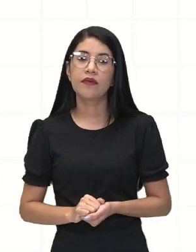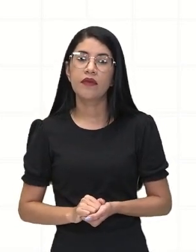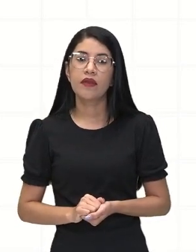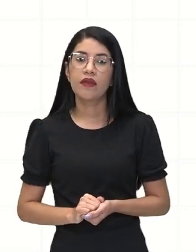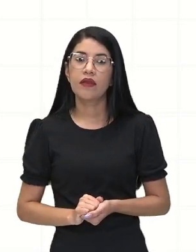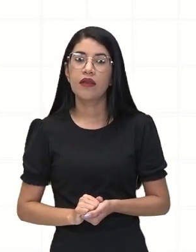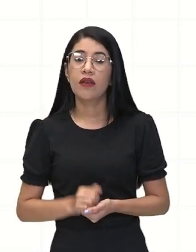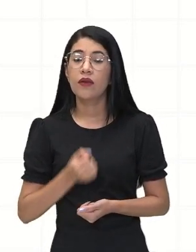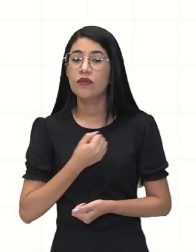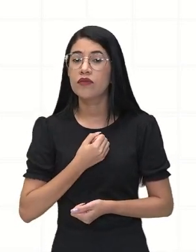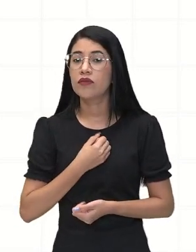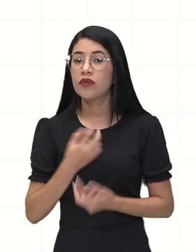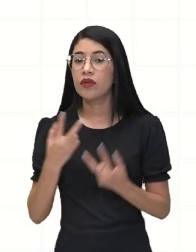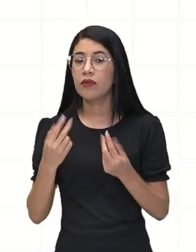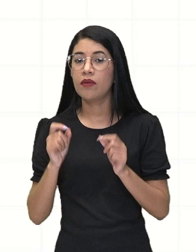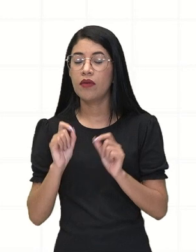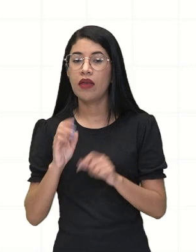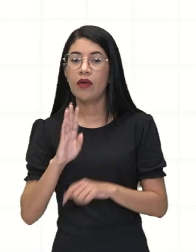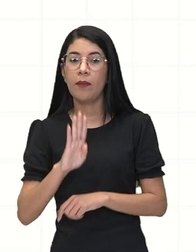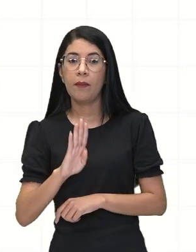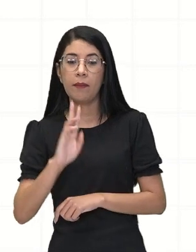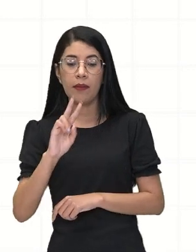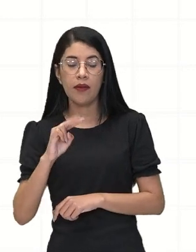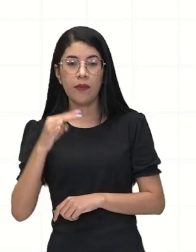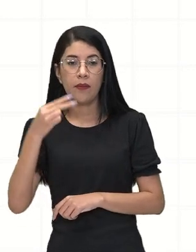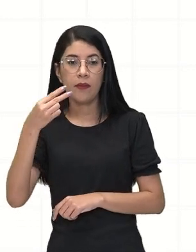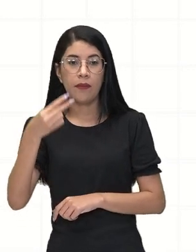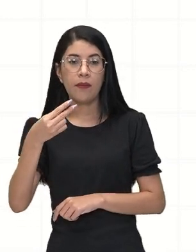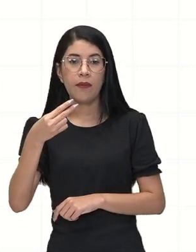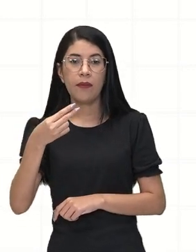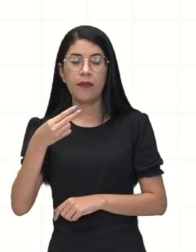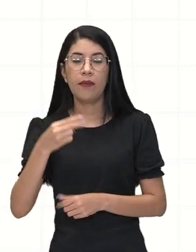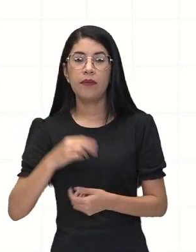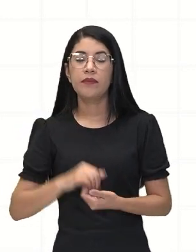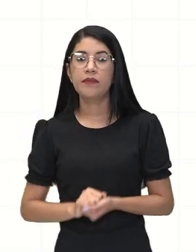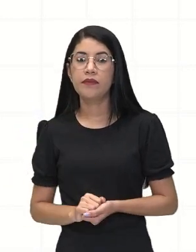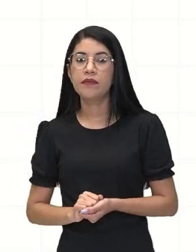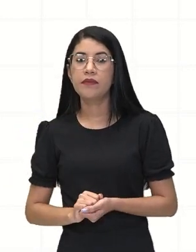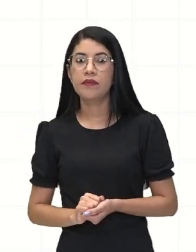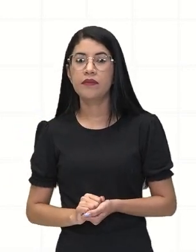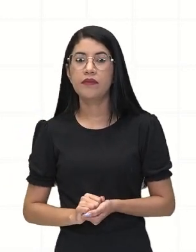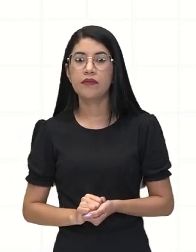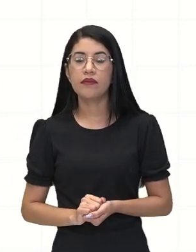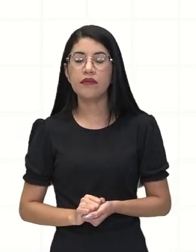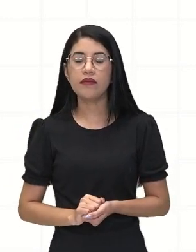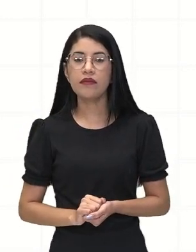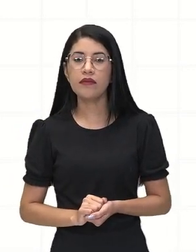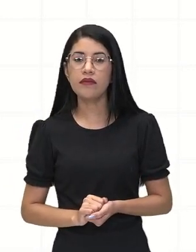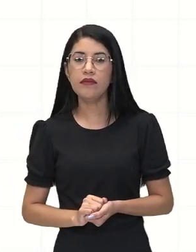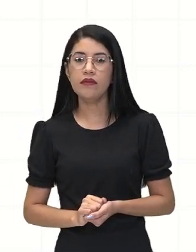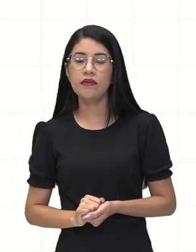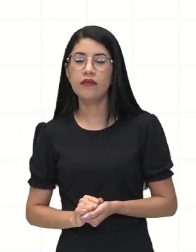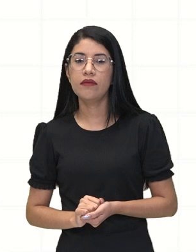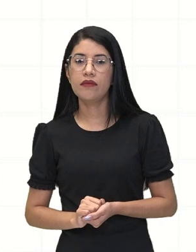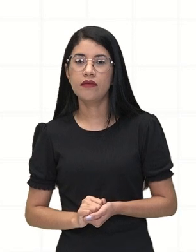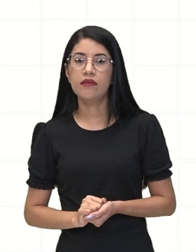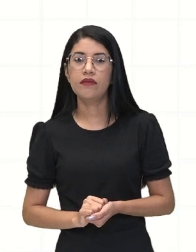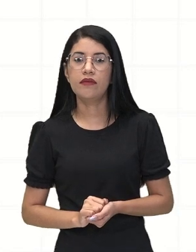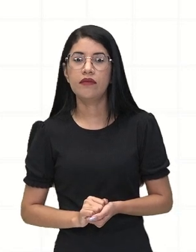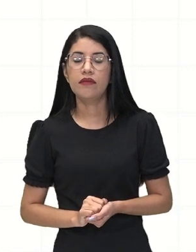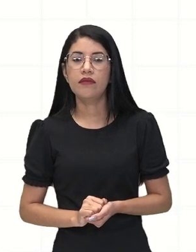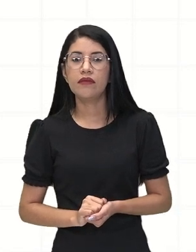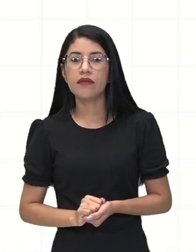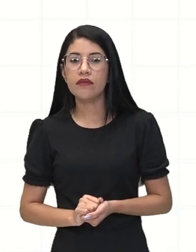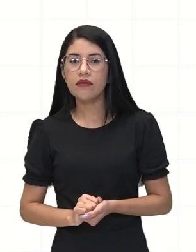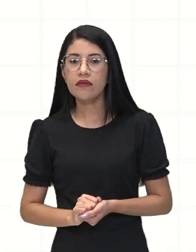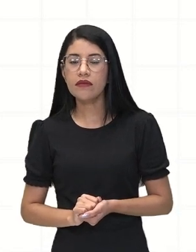comum? É o b quadrado, ó. B ao quadrado, B ao quadrado. Ele está nas duas, né, parcelas da soma. Então,